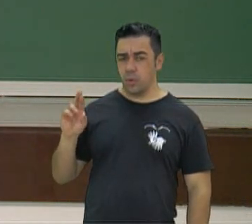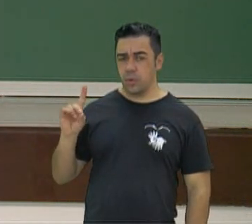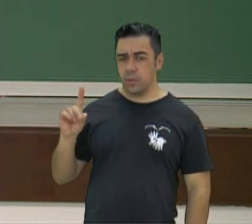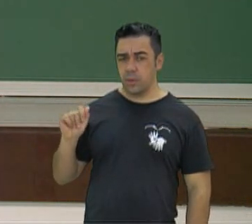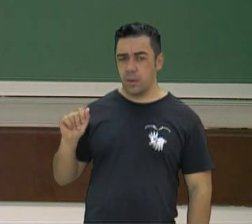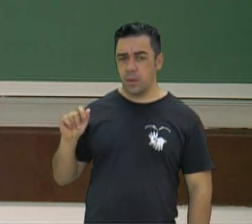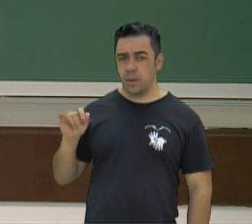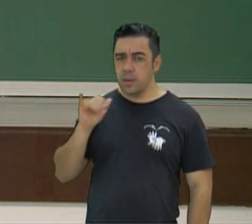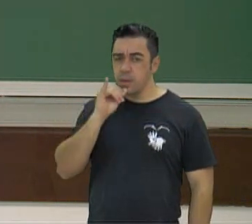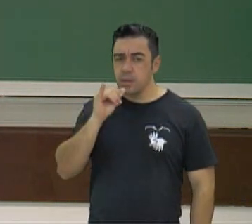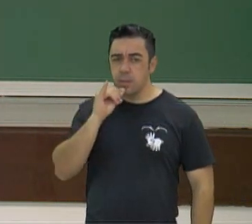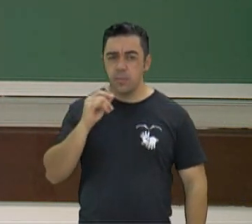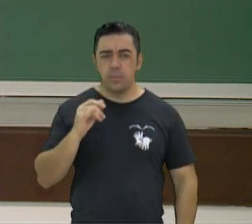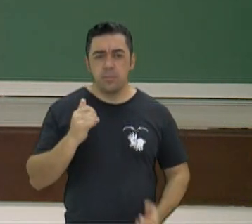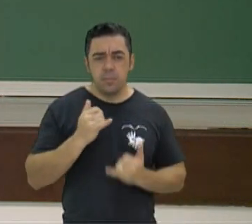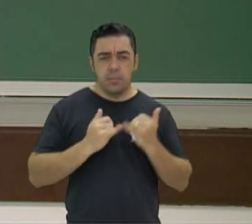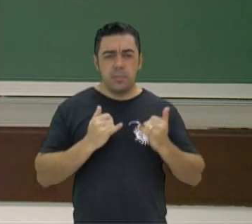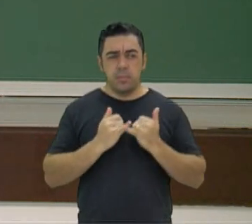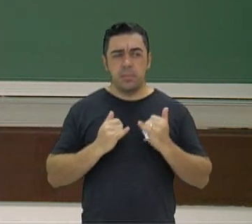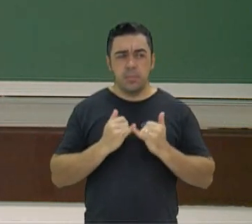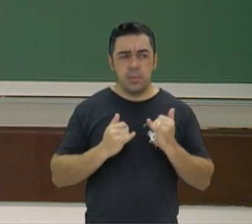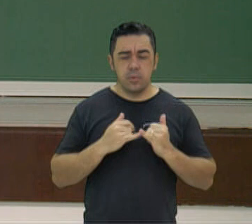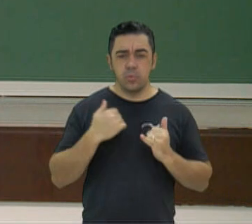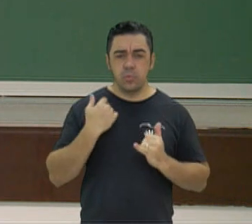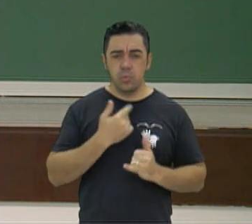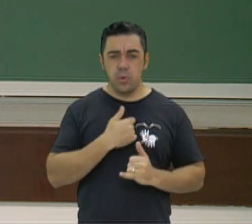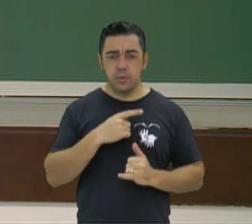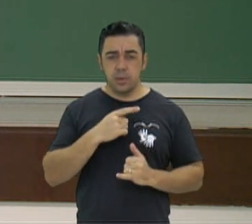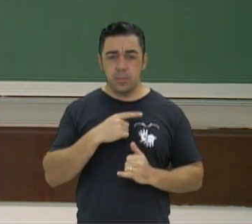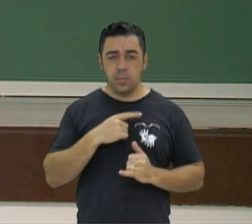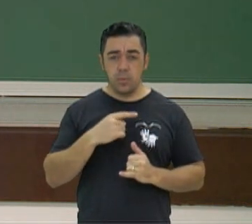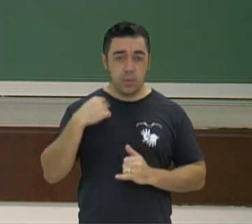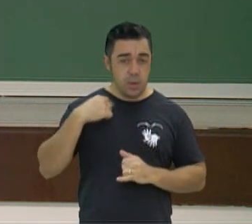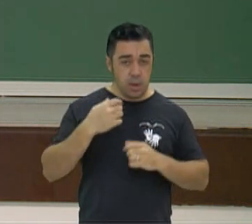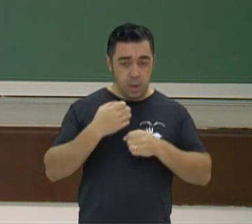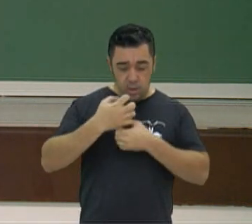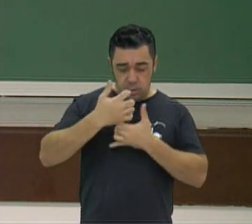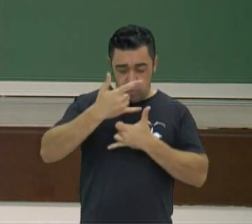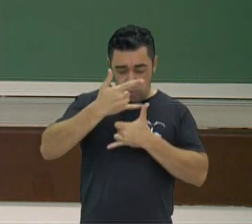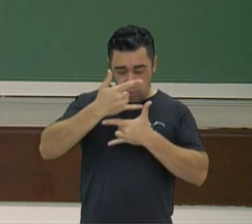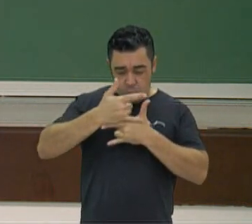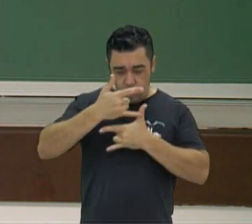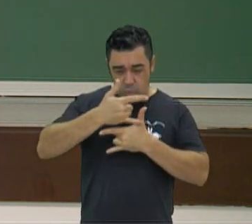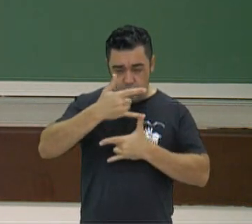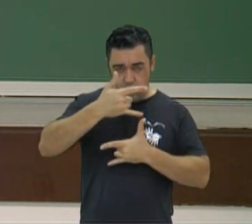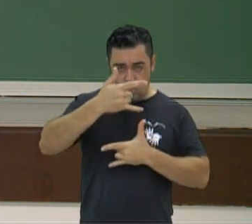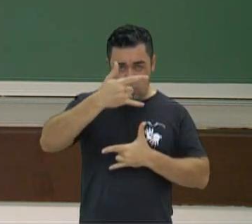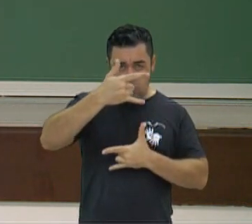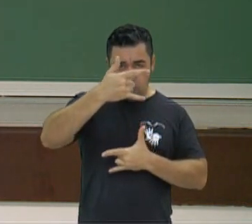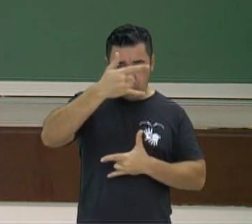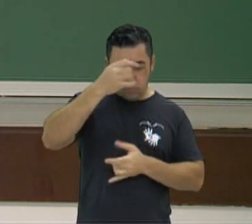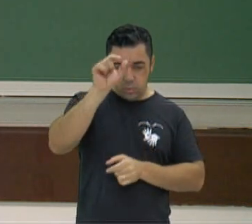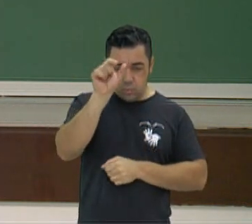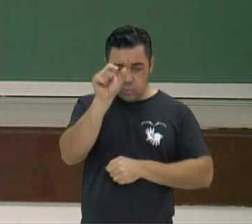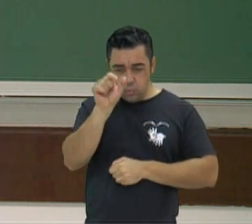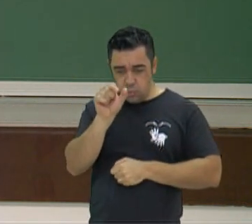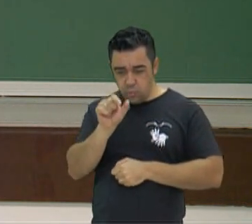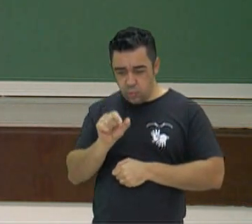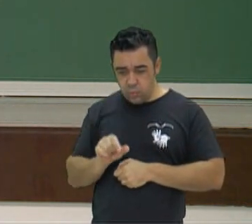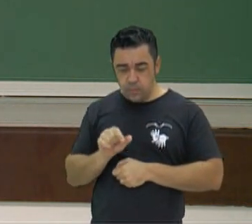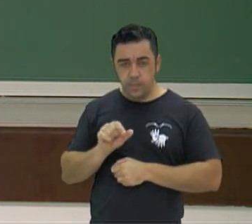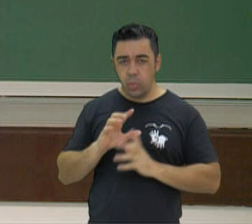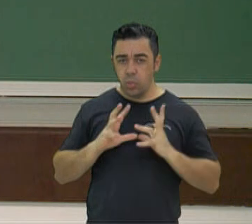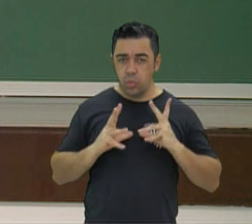é como se fosse um bastão mais rígido que a gente tem nessa parte aqui da coluna, né? Que os cordados têm, todos